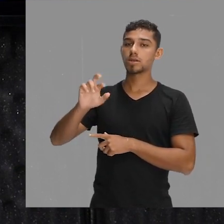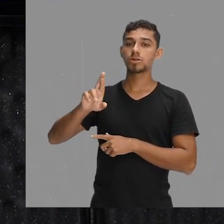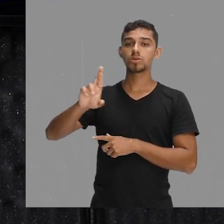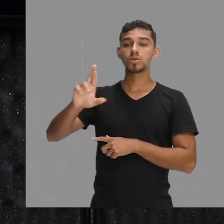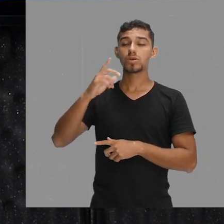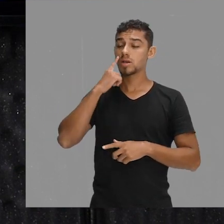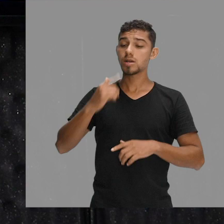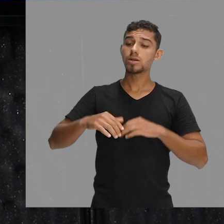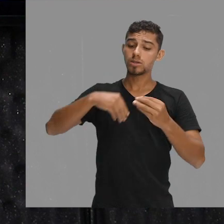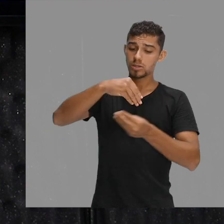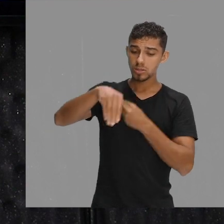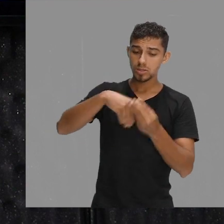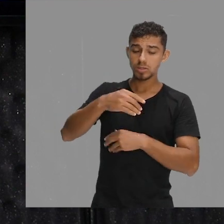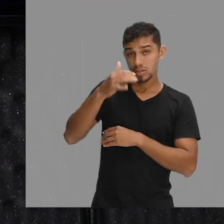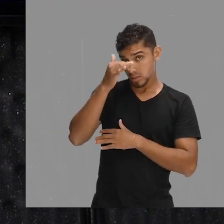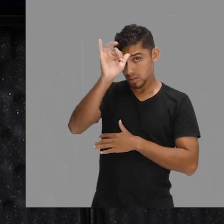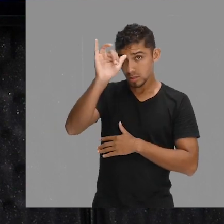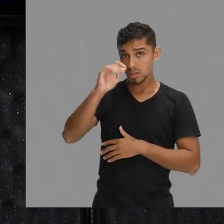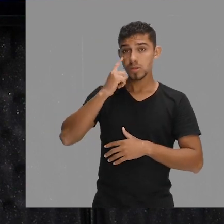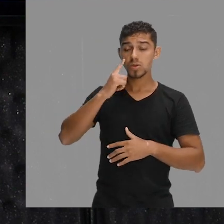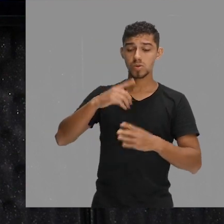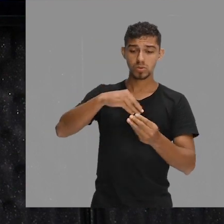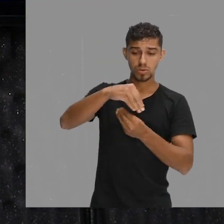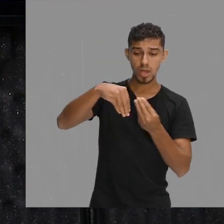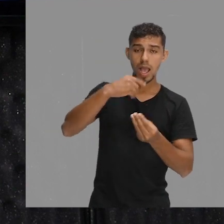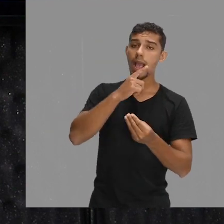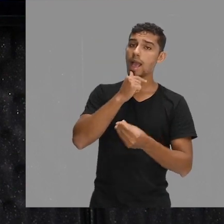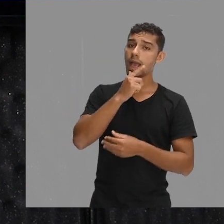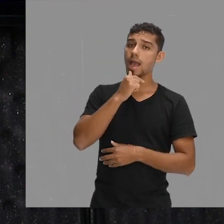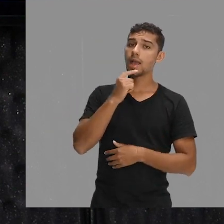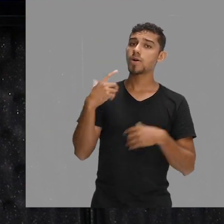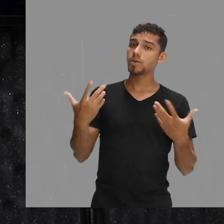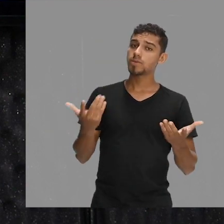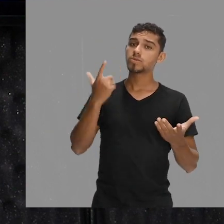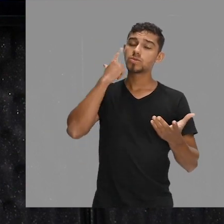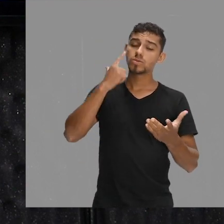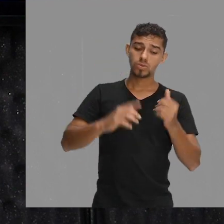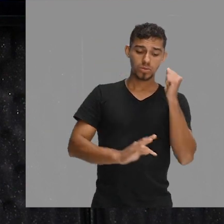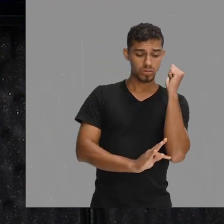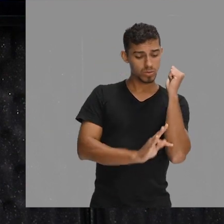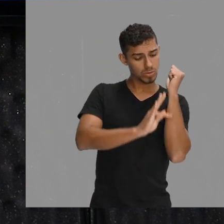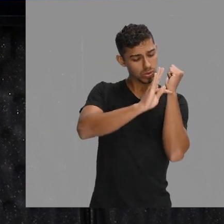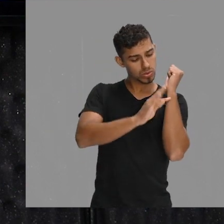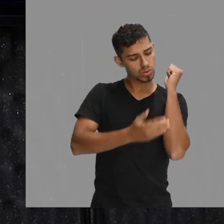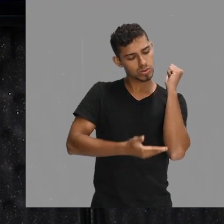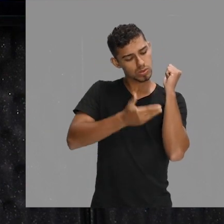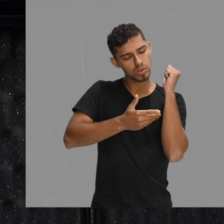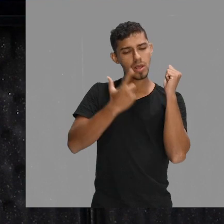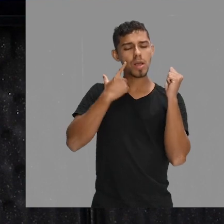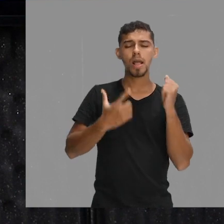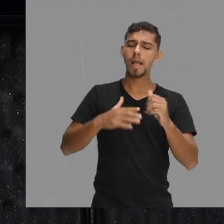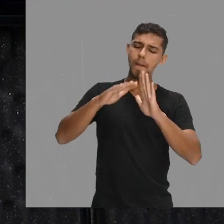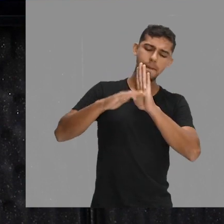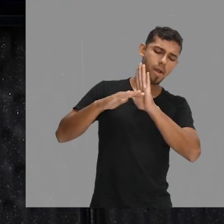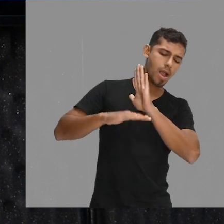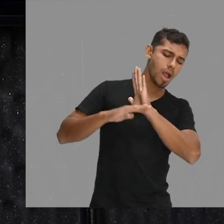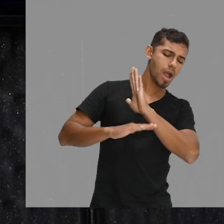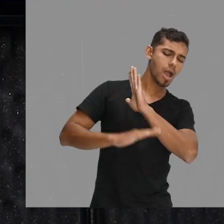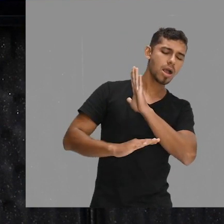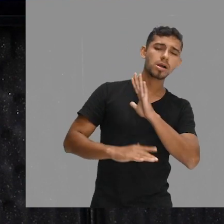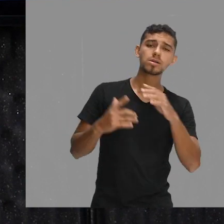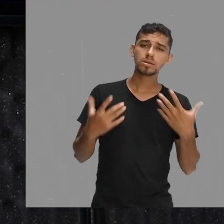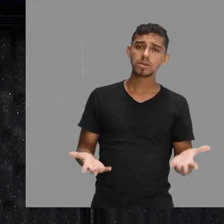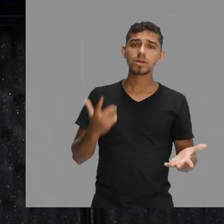o congelamento da água, certo? Vai fazer com que a temperatura de congelamento da água fique muito baixa. E